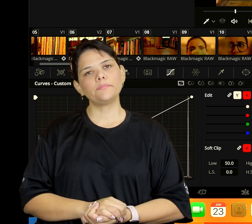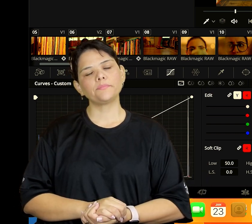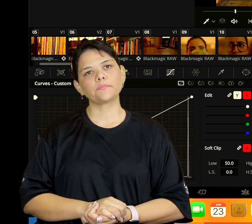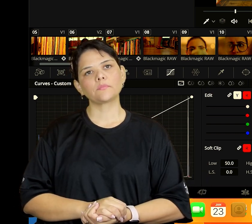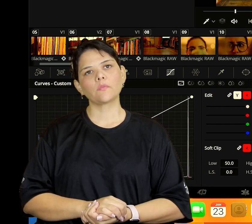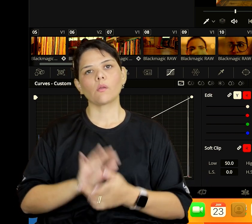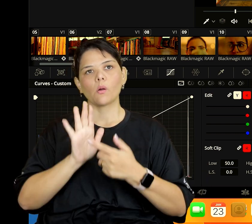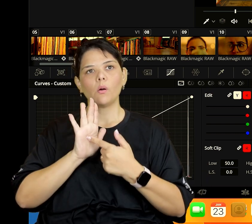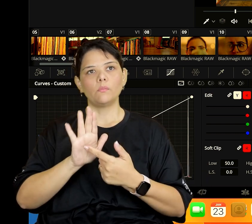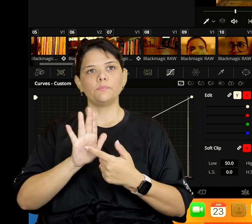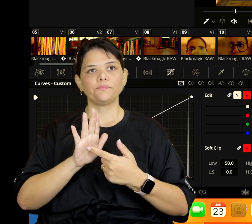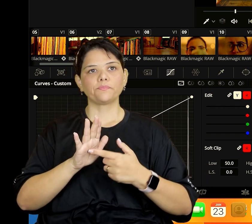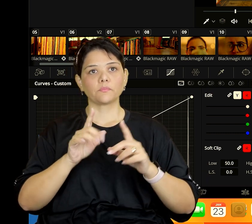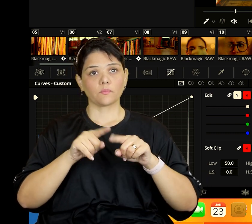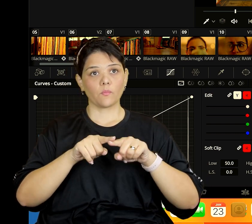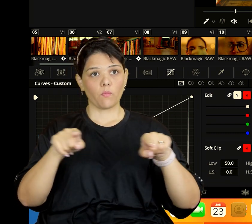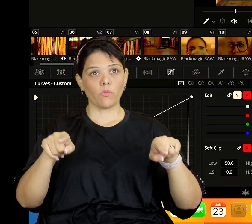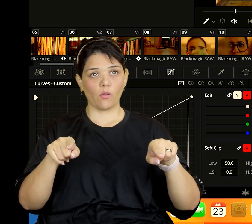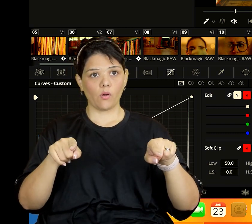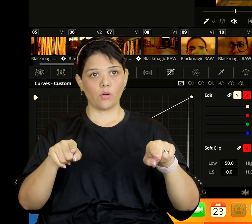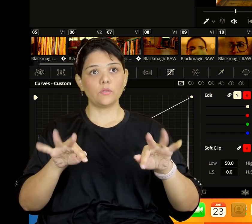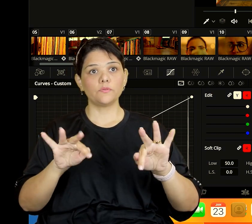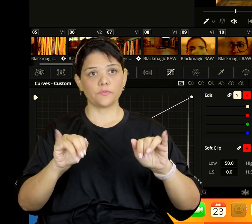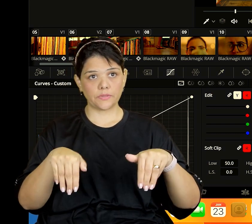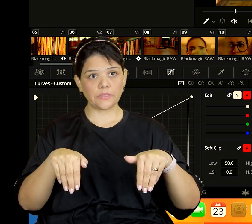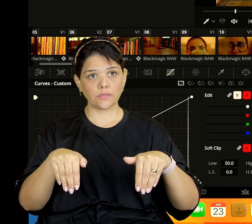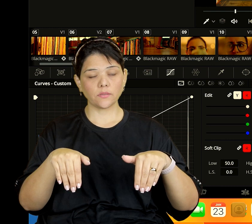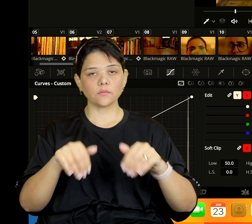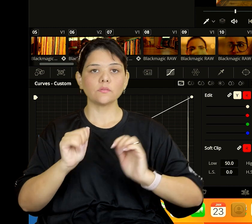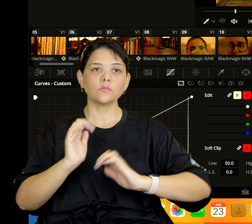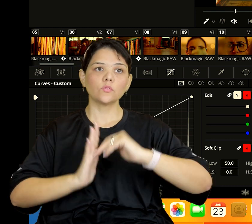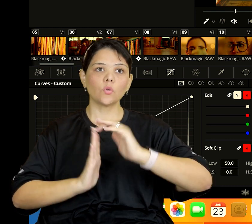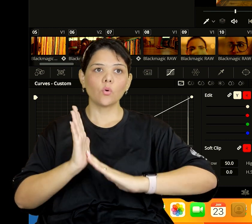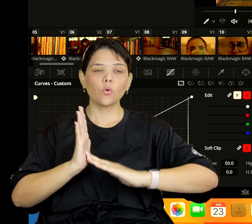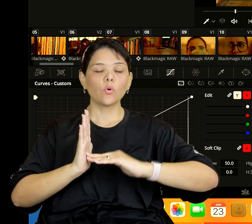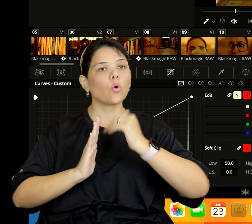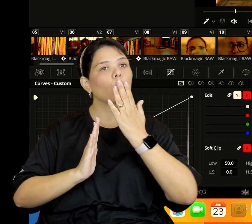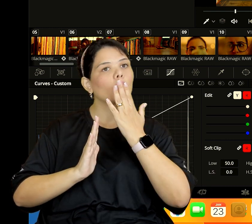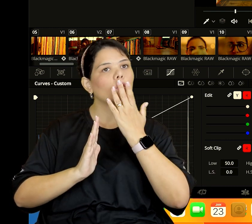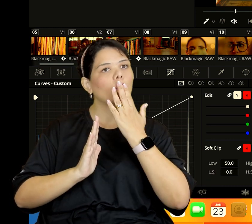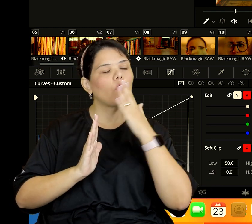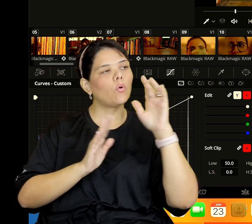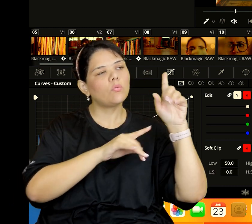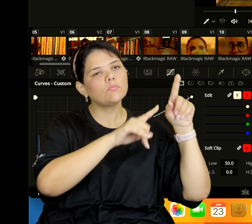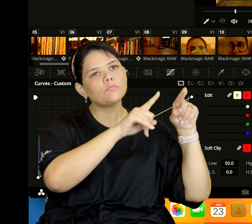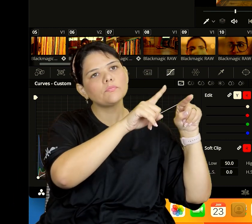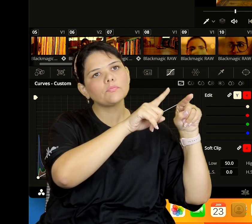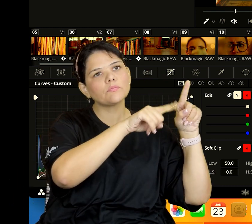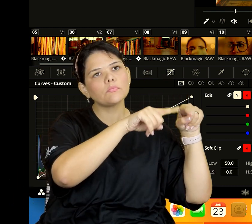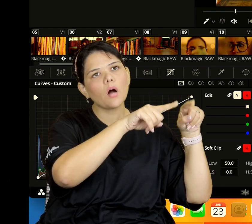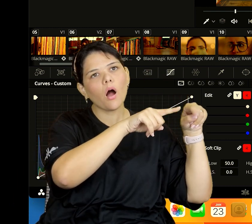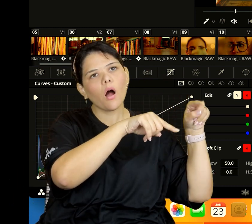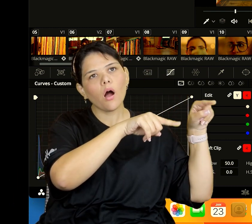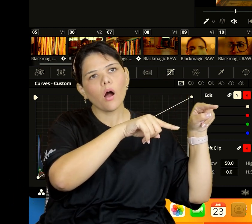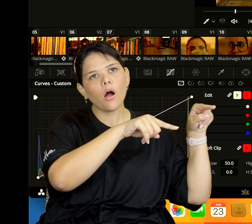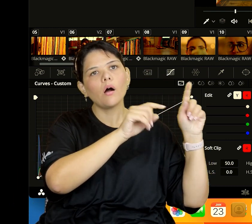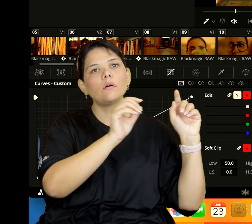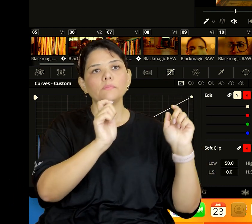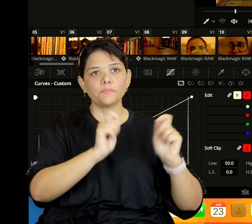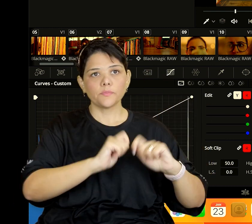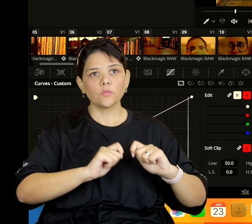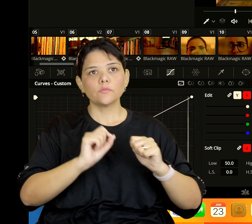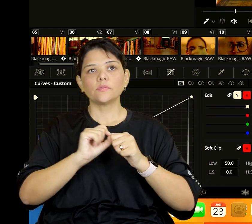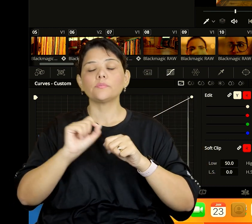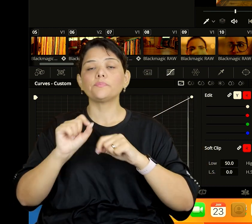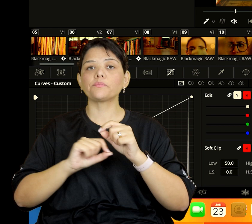nosso esquema, terminamos a colorização. O que a gente faz? A gente pode ou ir para a etapa